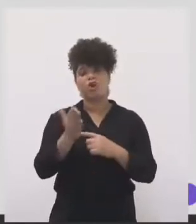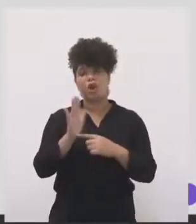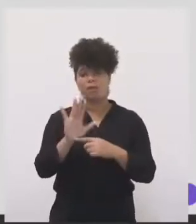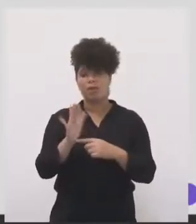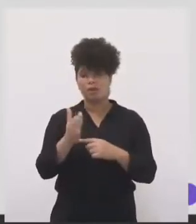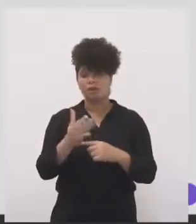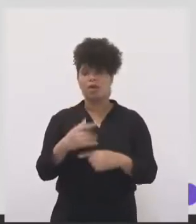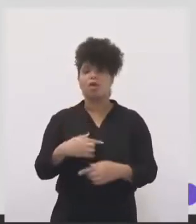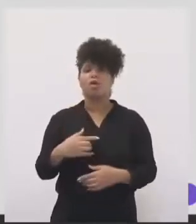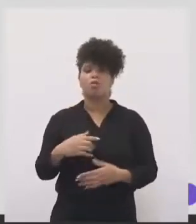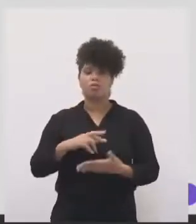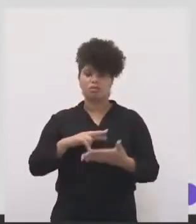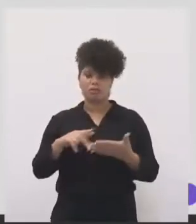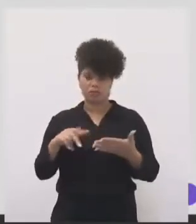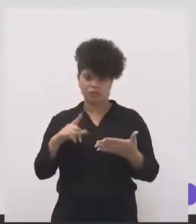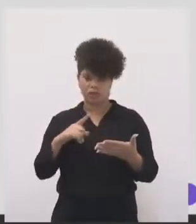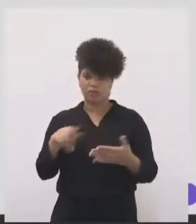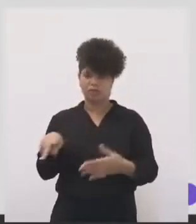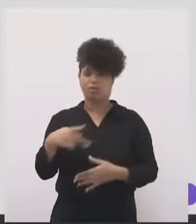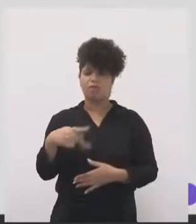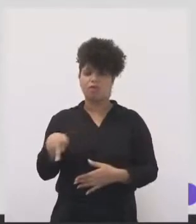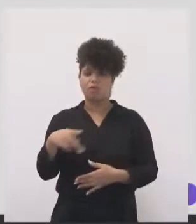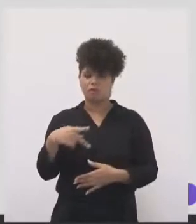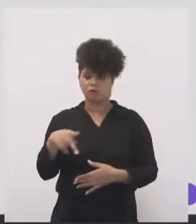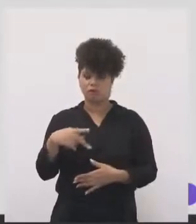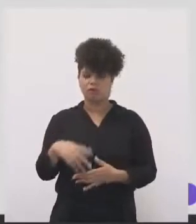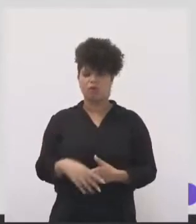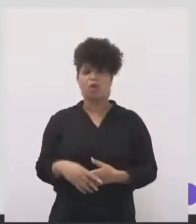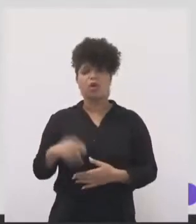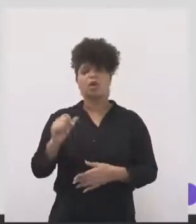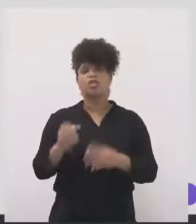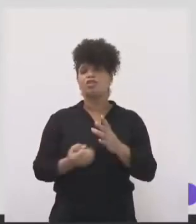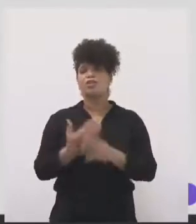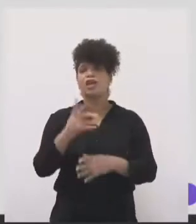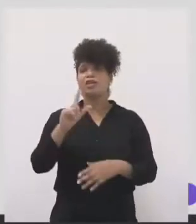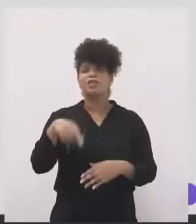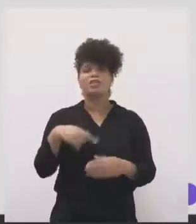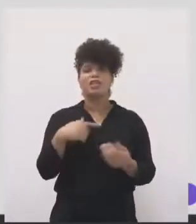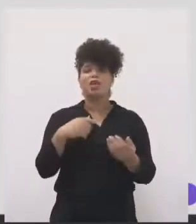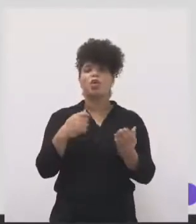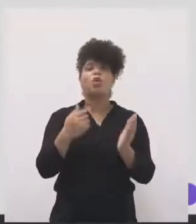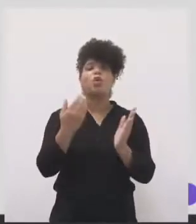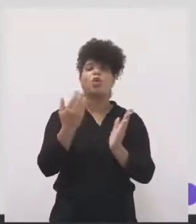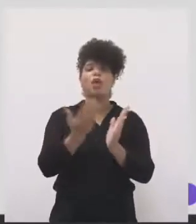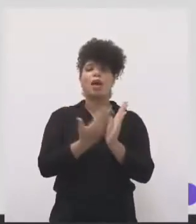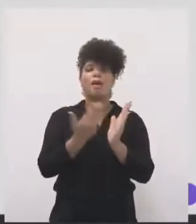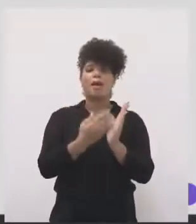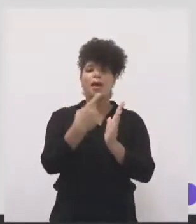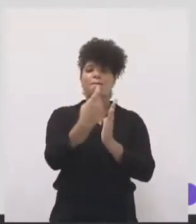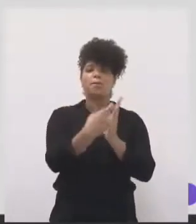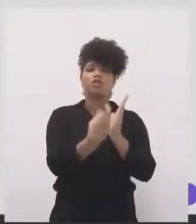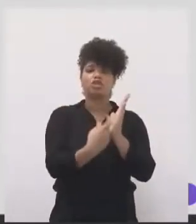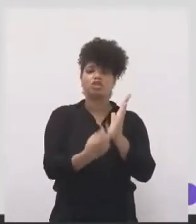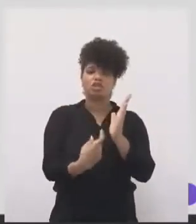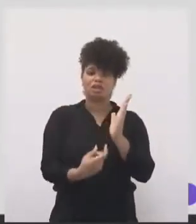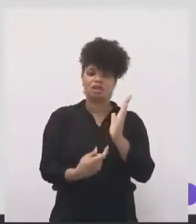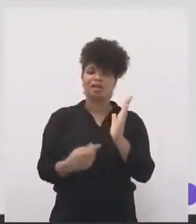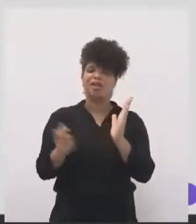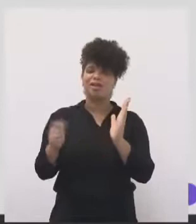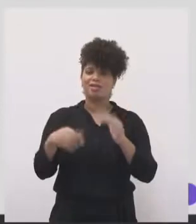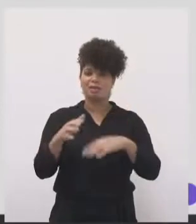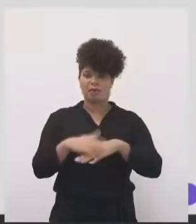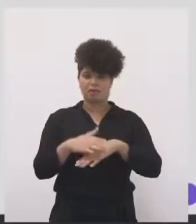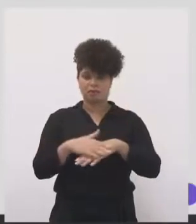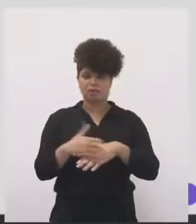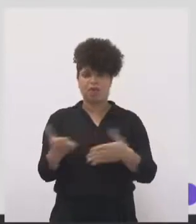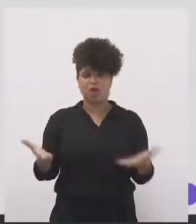material, com algum professor. De repente estou desenvolvendo uma apostila da escola, é algo que é totalmente possível de ser feito no Canva,